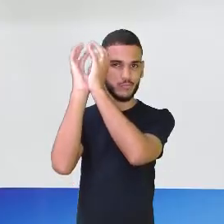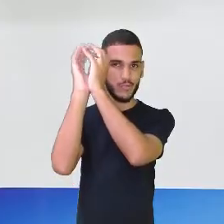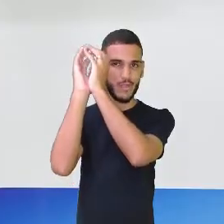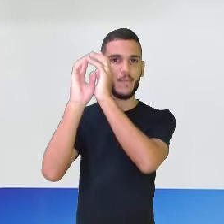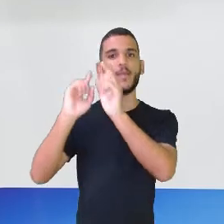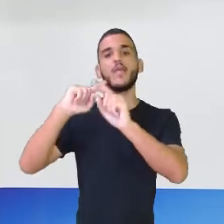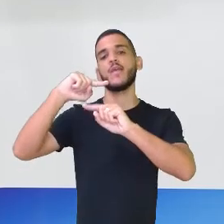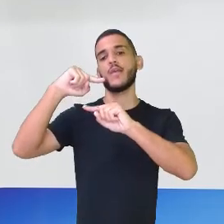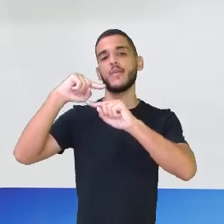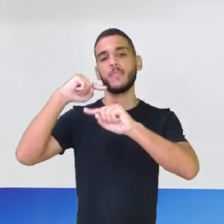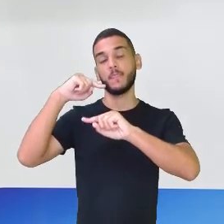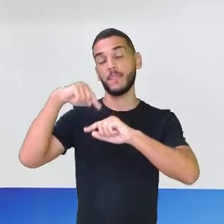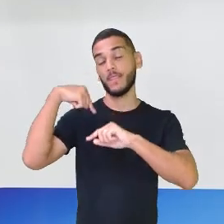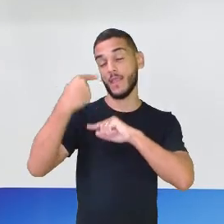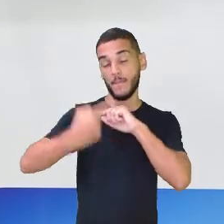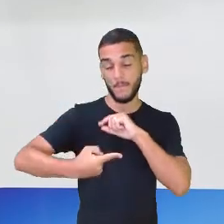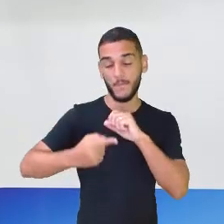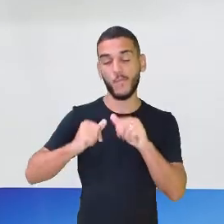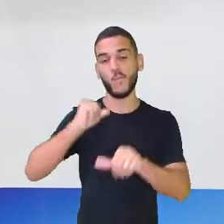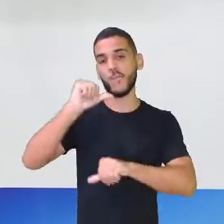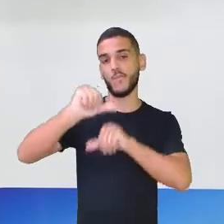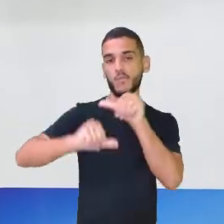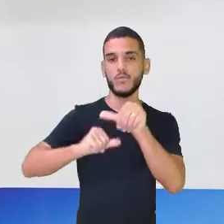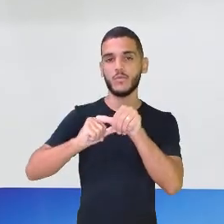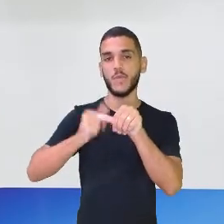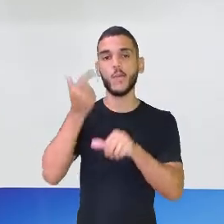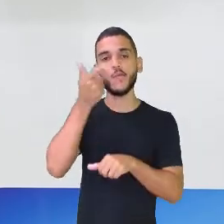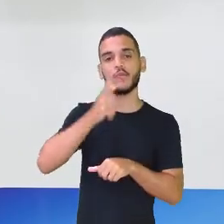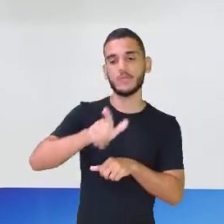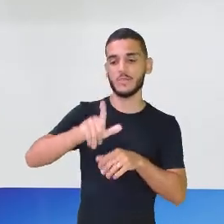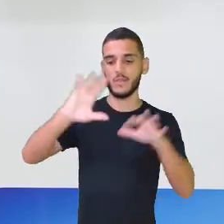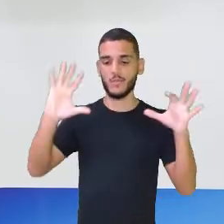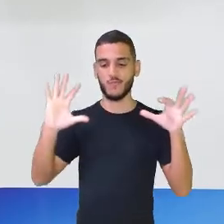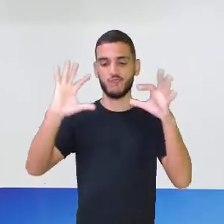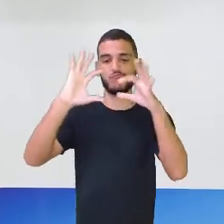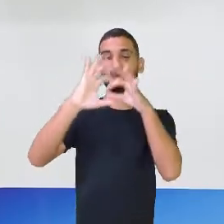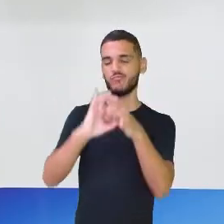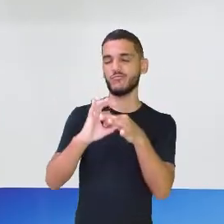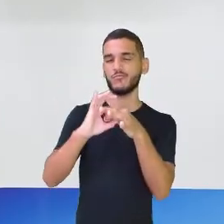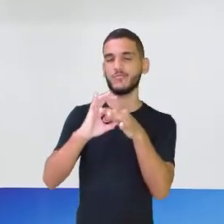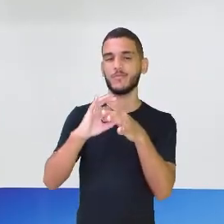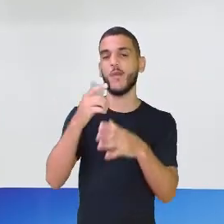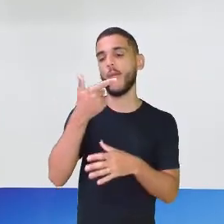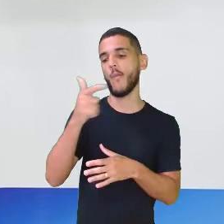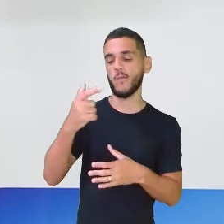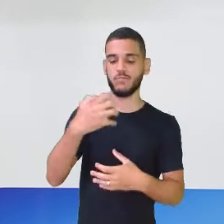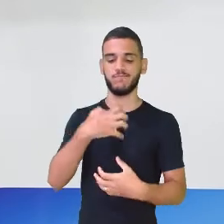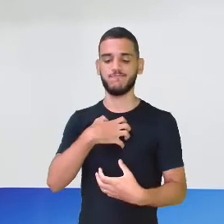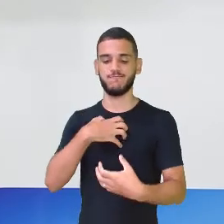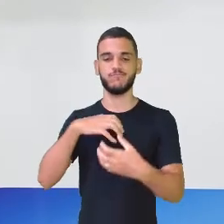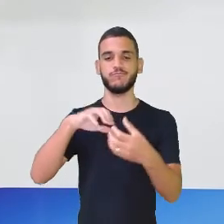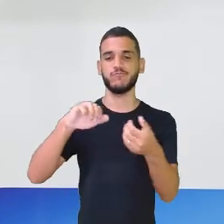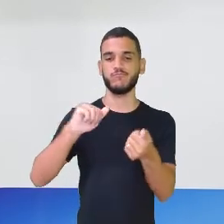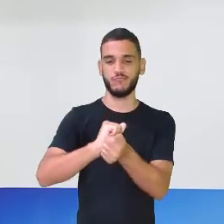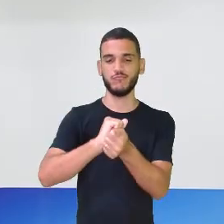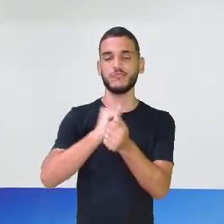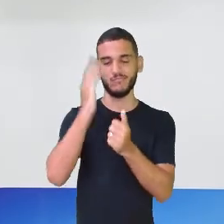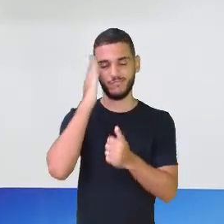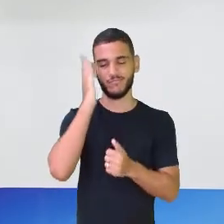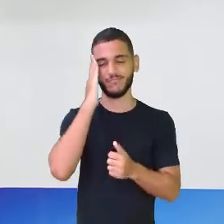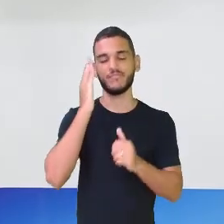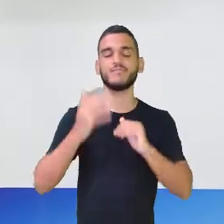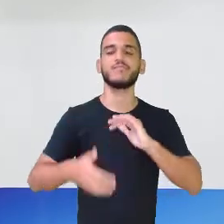da imagem e a gente, junto com os outros sentidos, conseguimos captar o que aquela paisagem tem